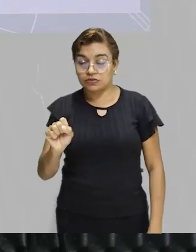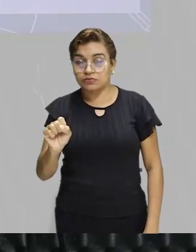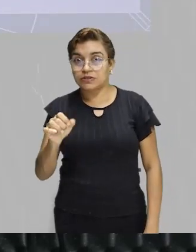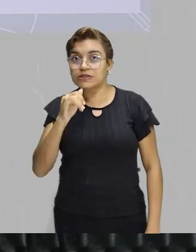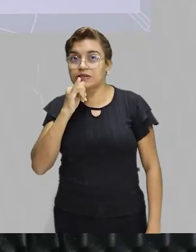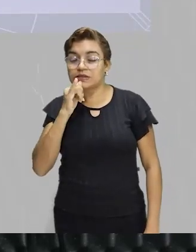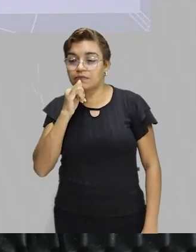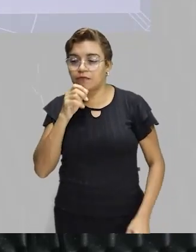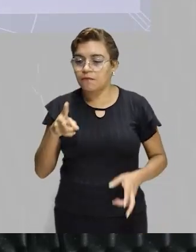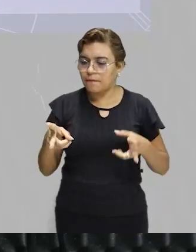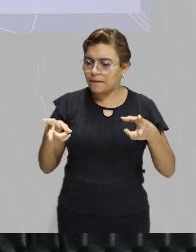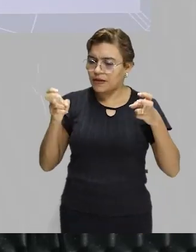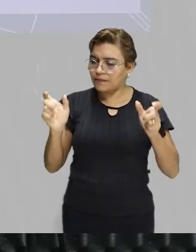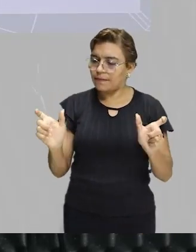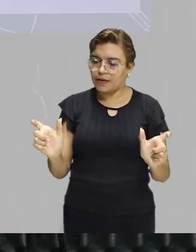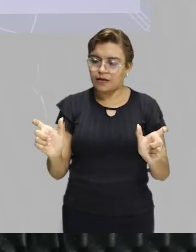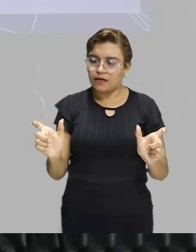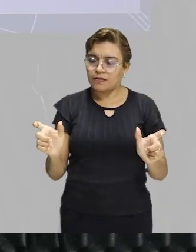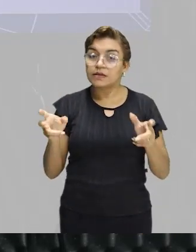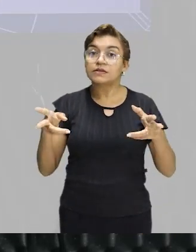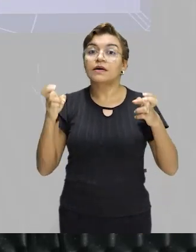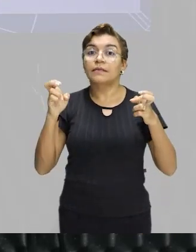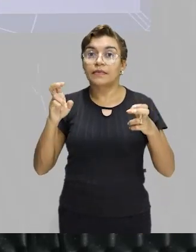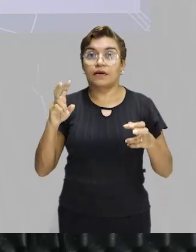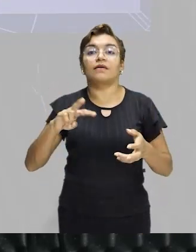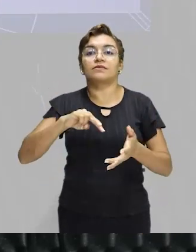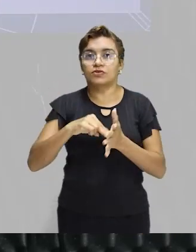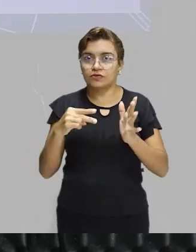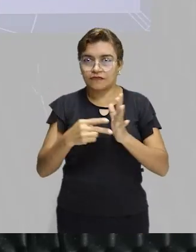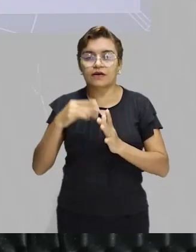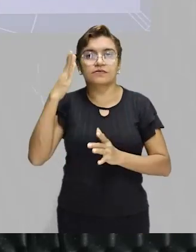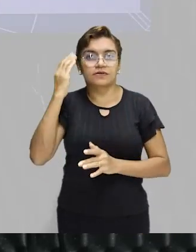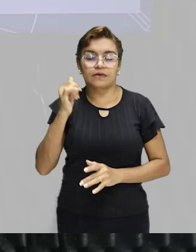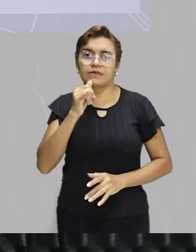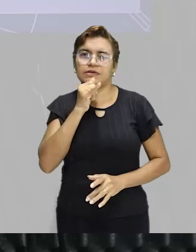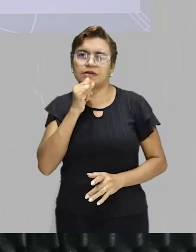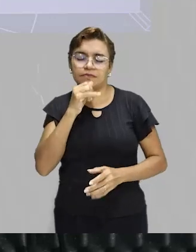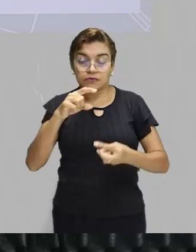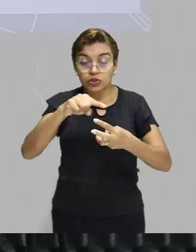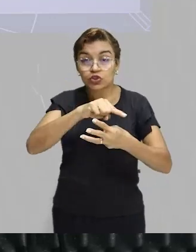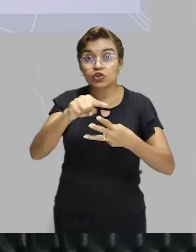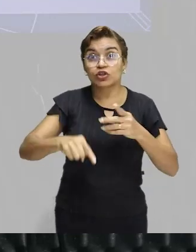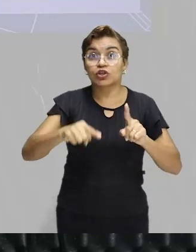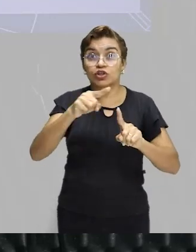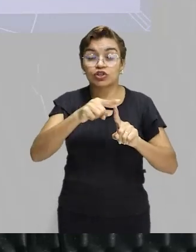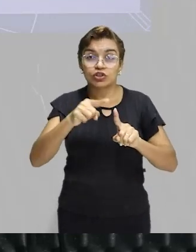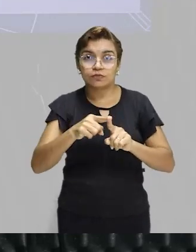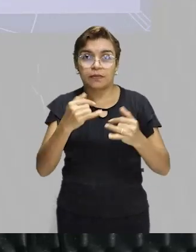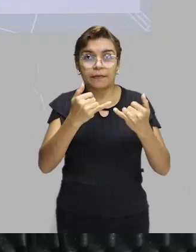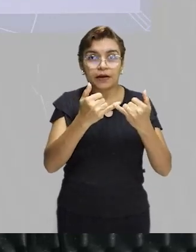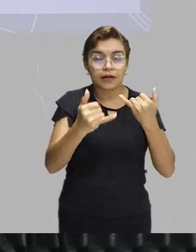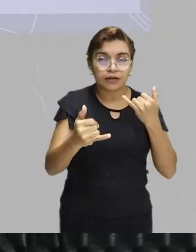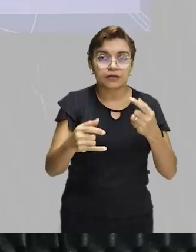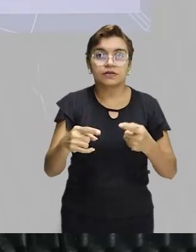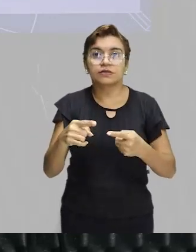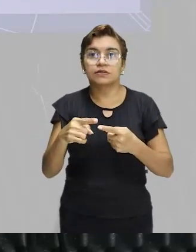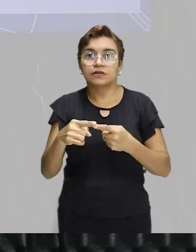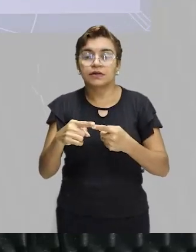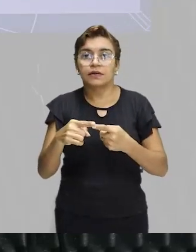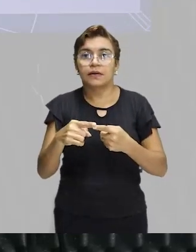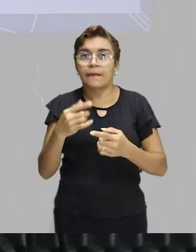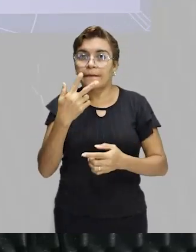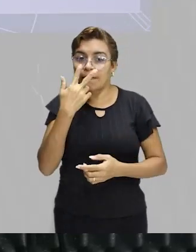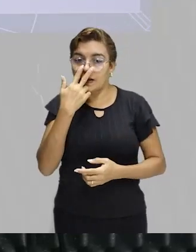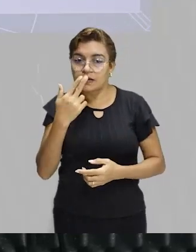você olha para ela e você sabe o que ela significa. Tem 3 tipos de cognata: idêntica, semelhante e